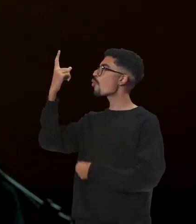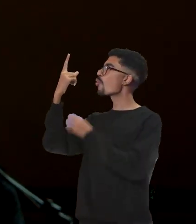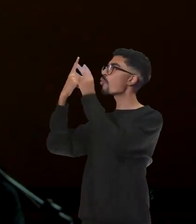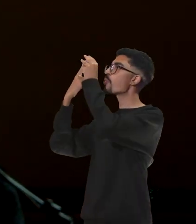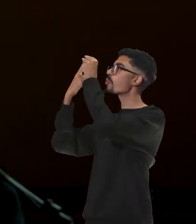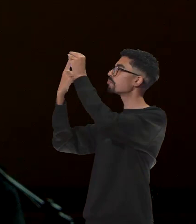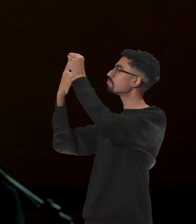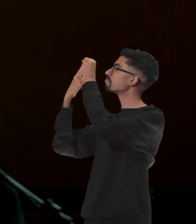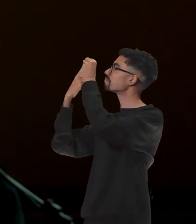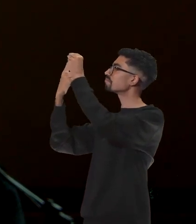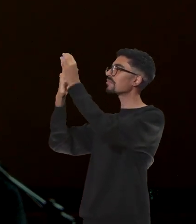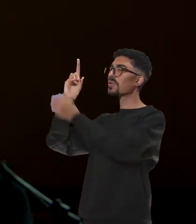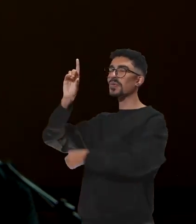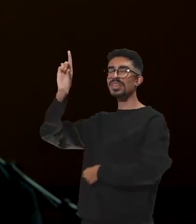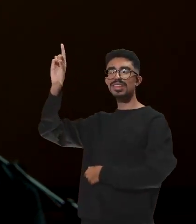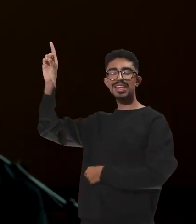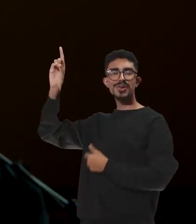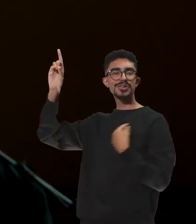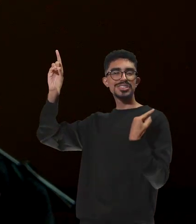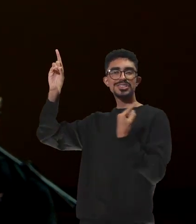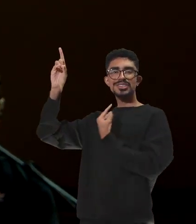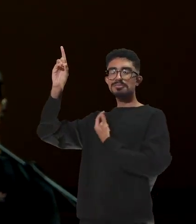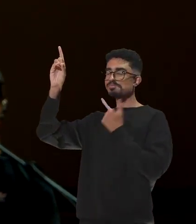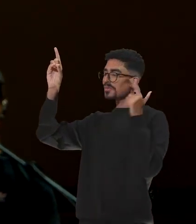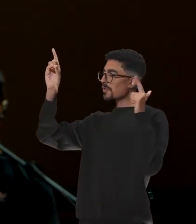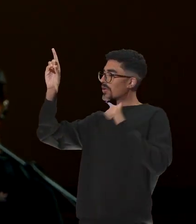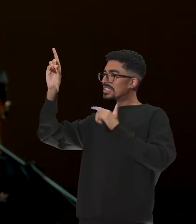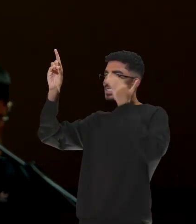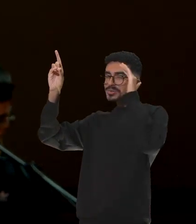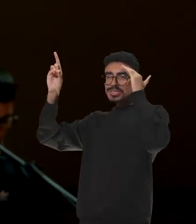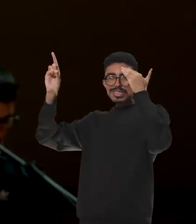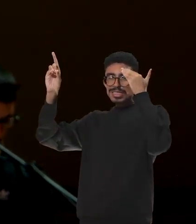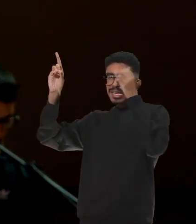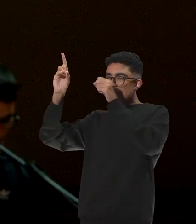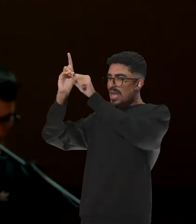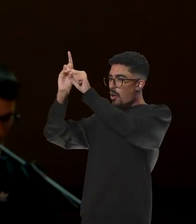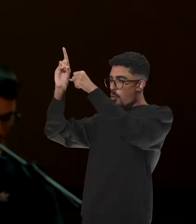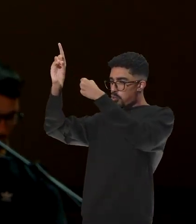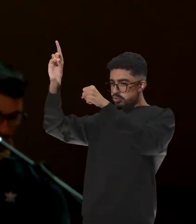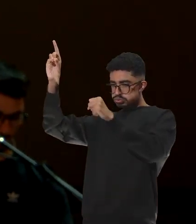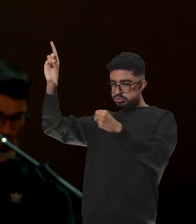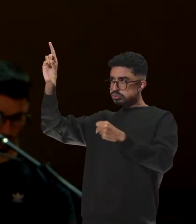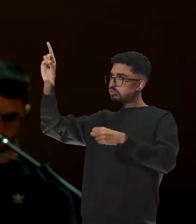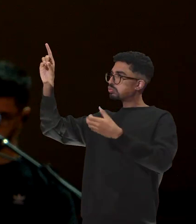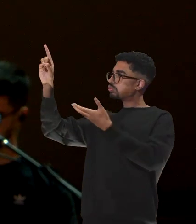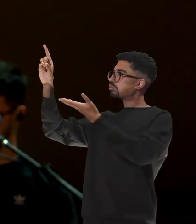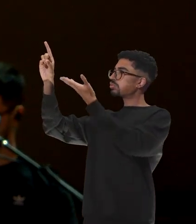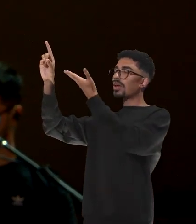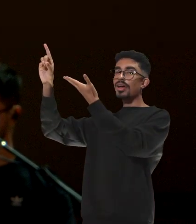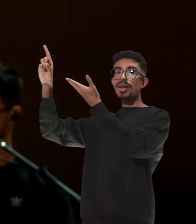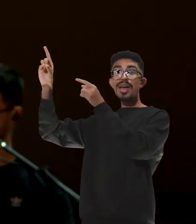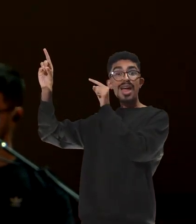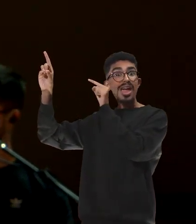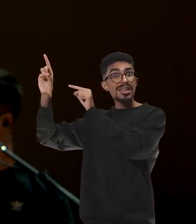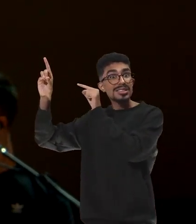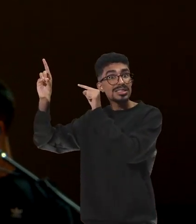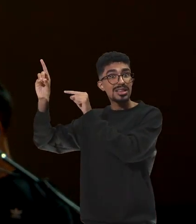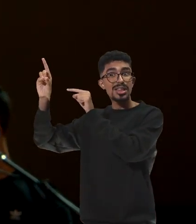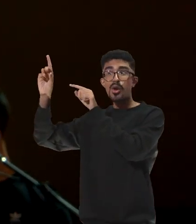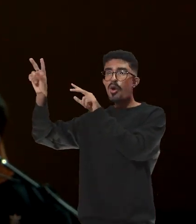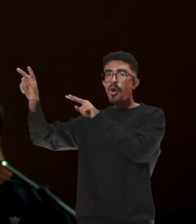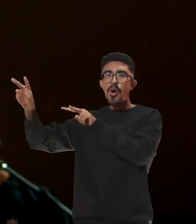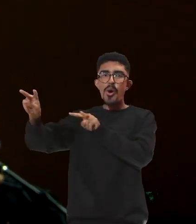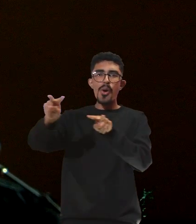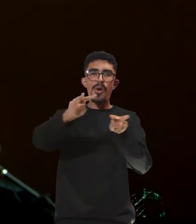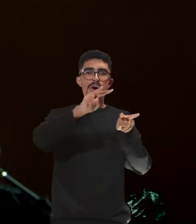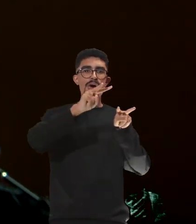a gente não consegue nem compreender a grandeza, a glória, a santidade. Esse Deus olha para a terra procurando